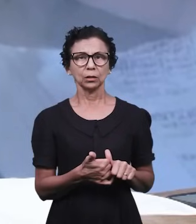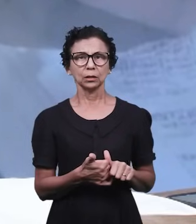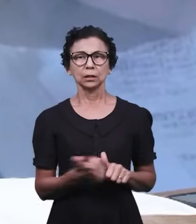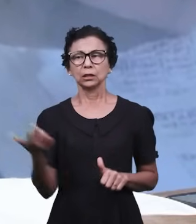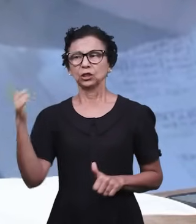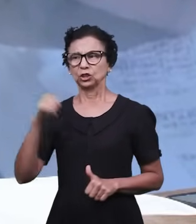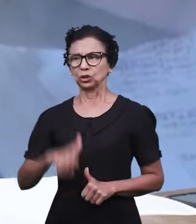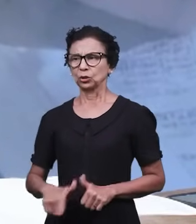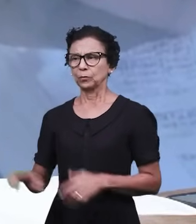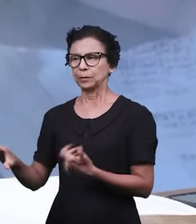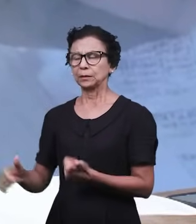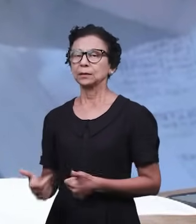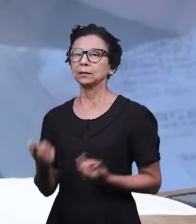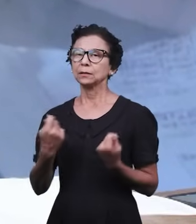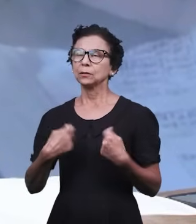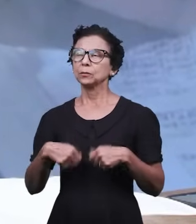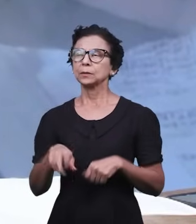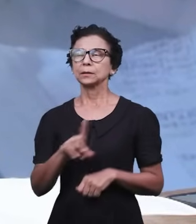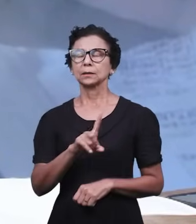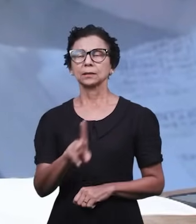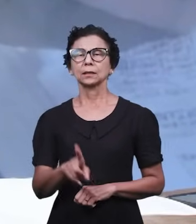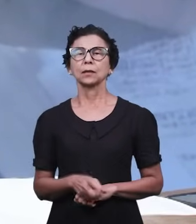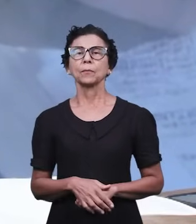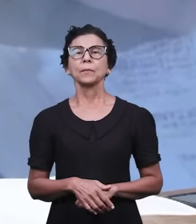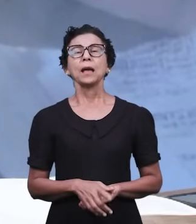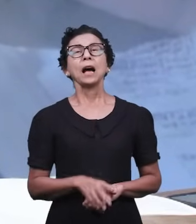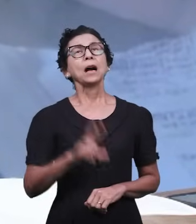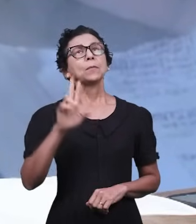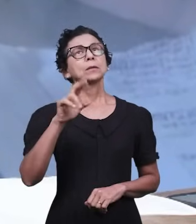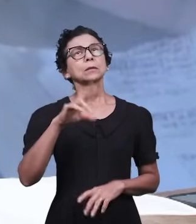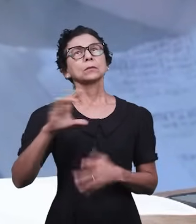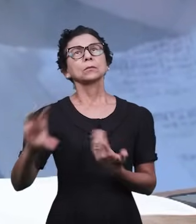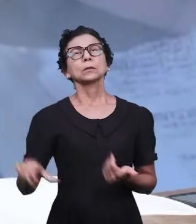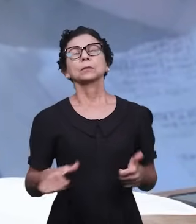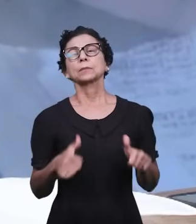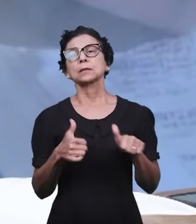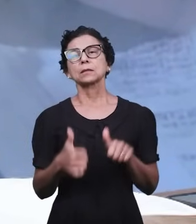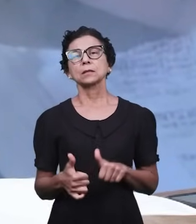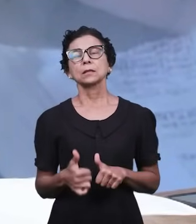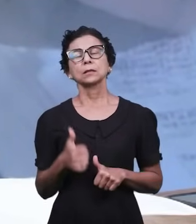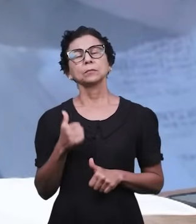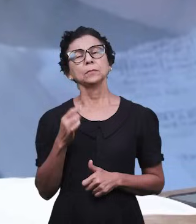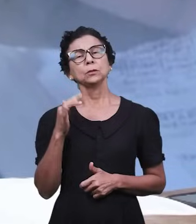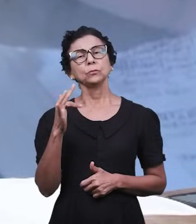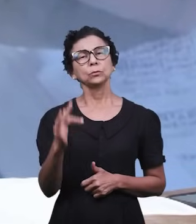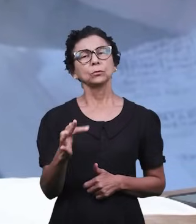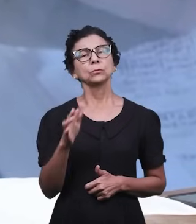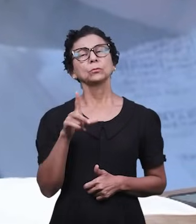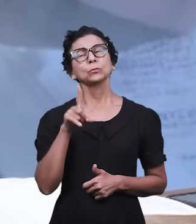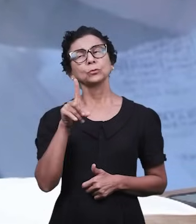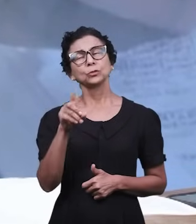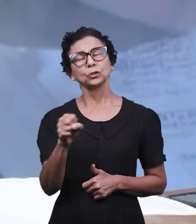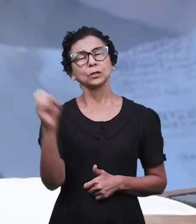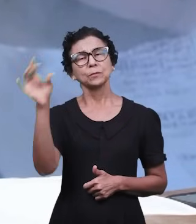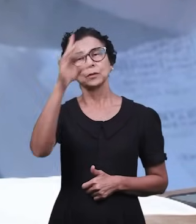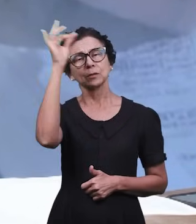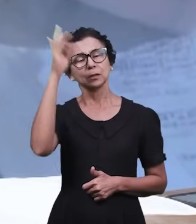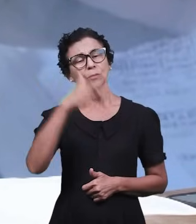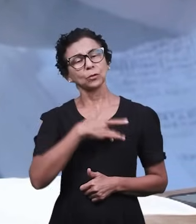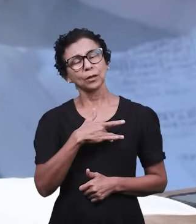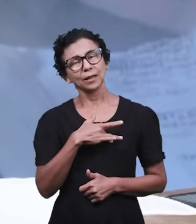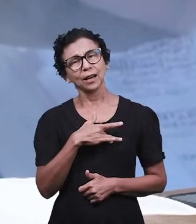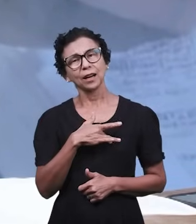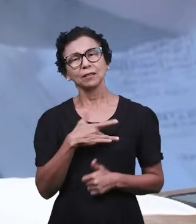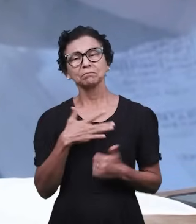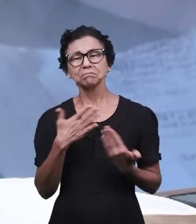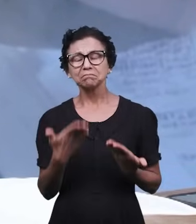quando desejar, quando o Espírito Santo falar com ele realmente, ele vai desejar batizar. O importante é ir no culto. Começar